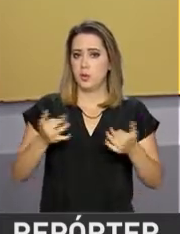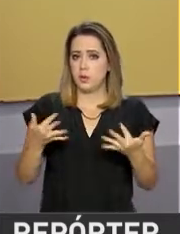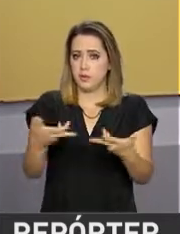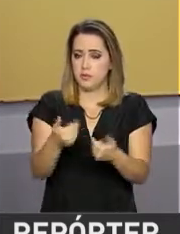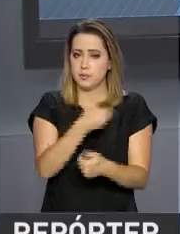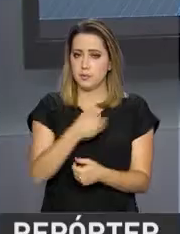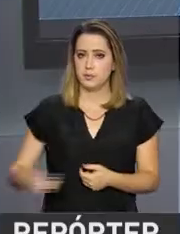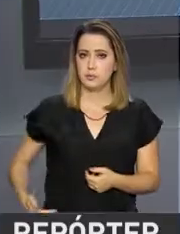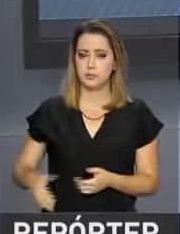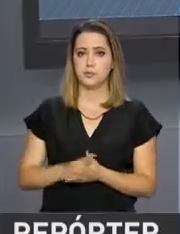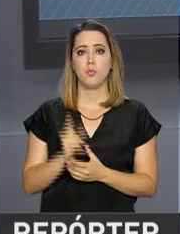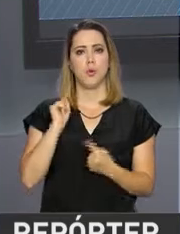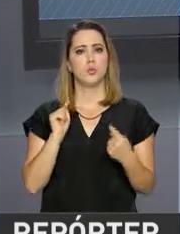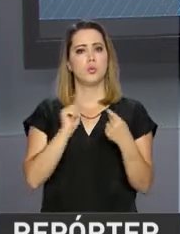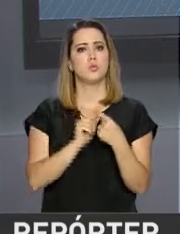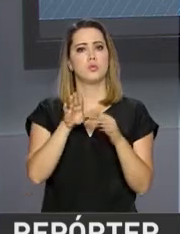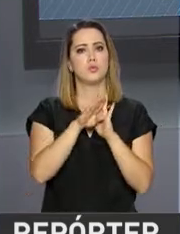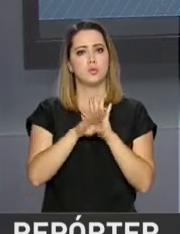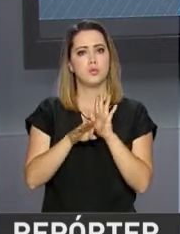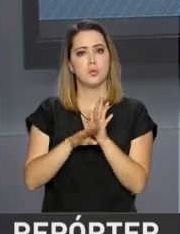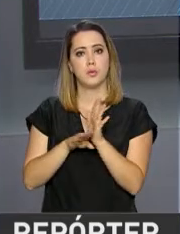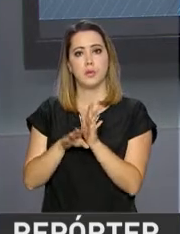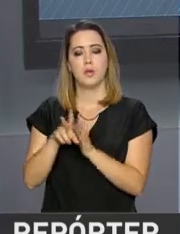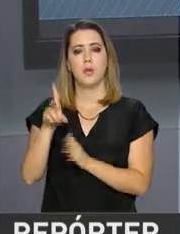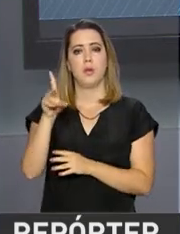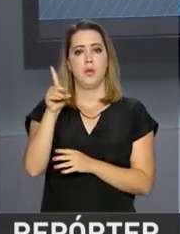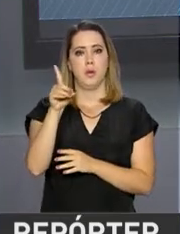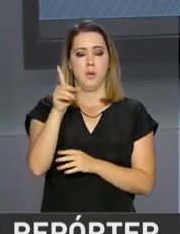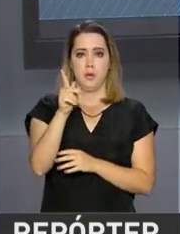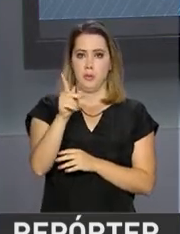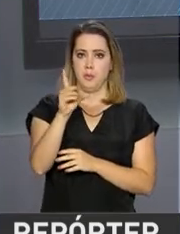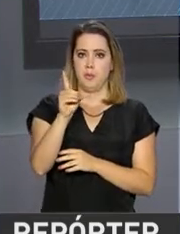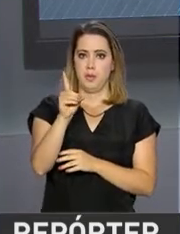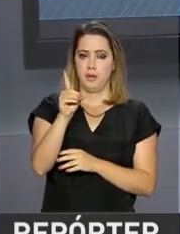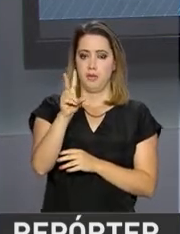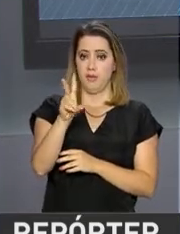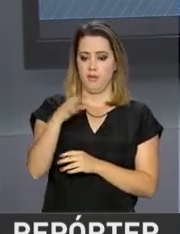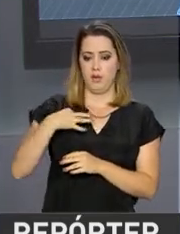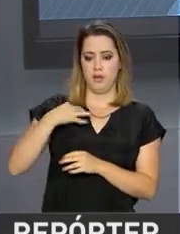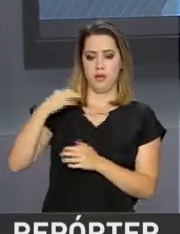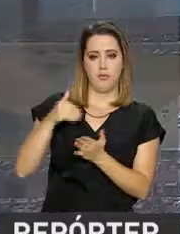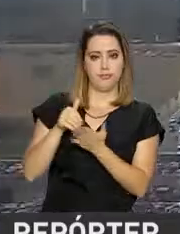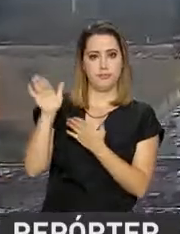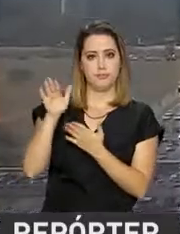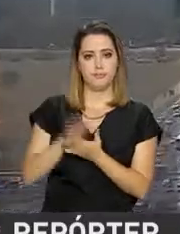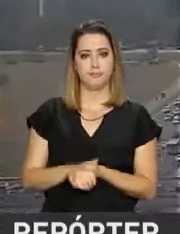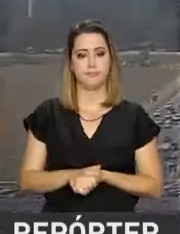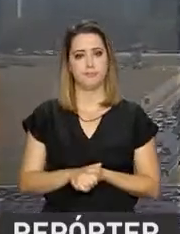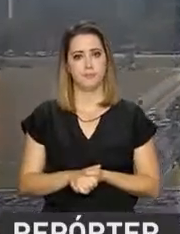governo uma das iniciativas é o programa de desligamento voluntário dos servidores públicos que já estava lento